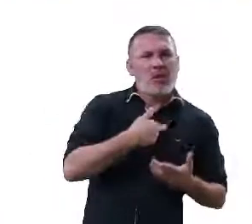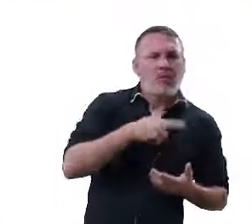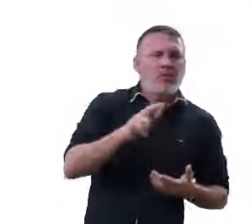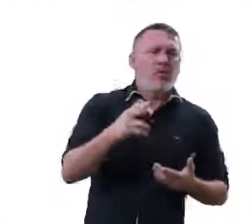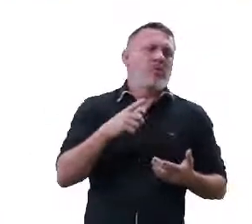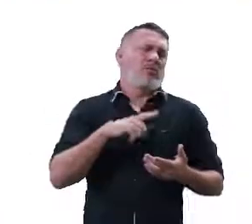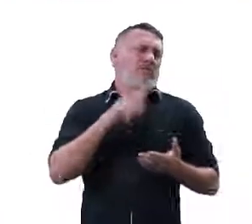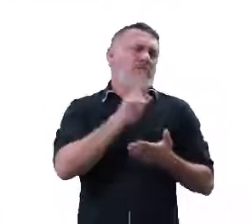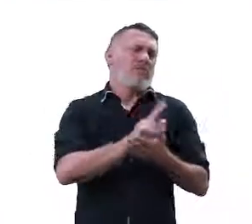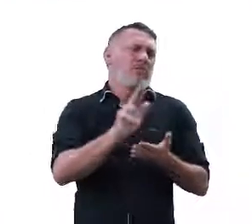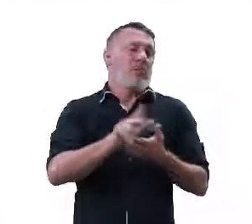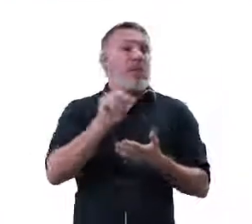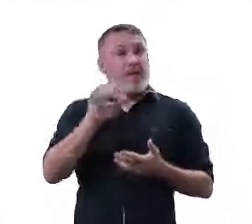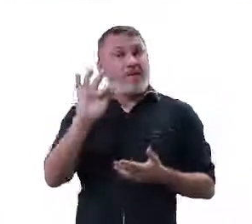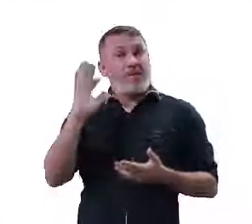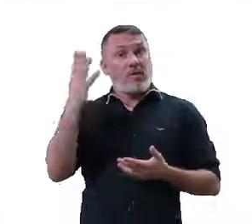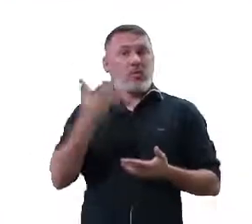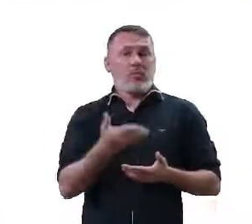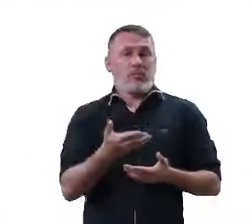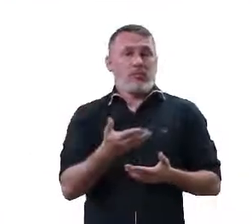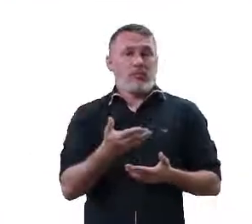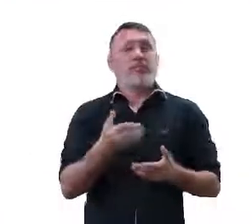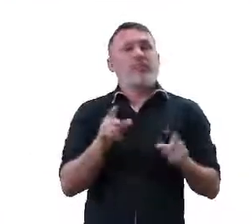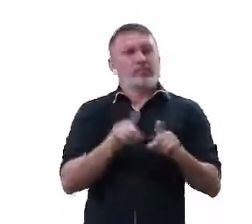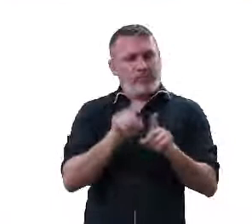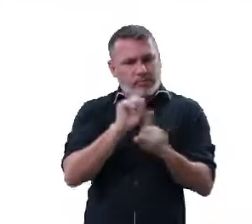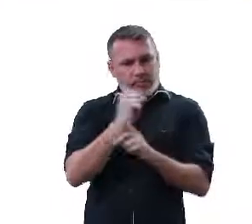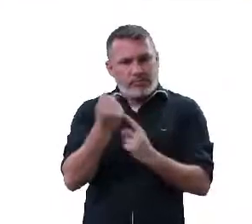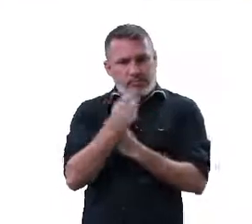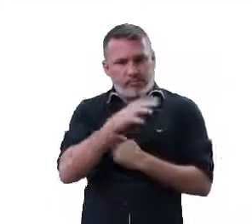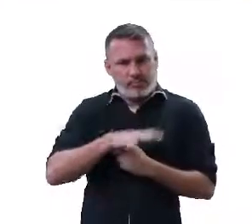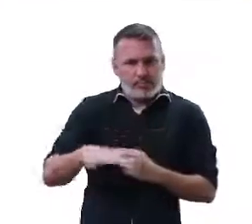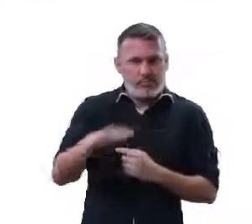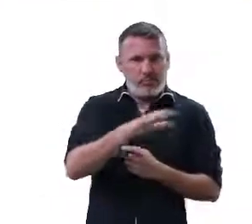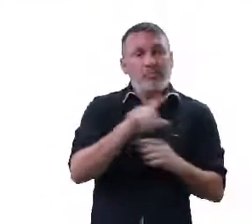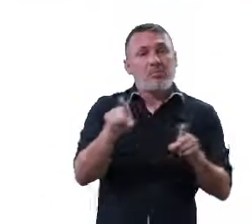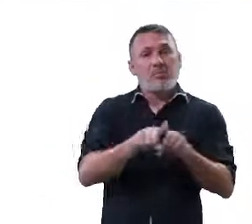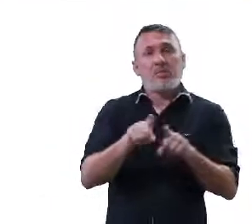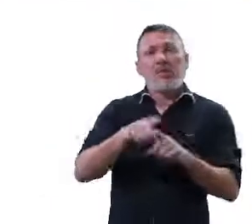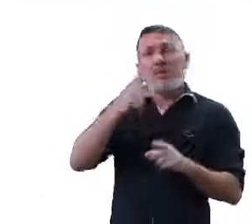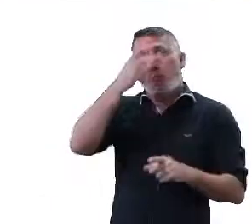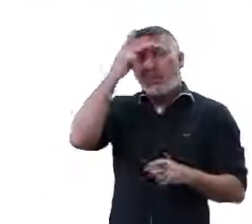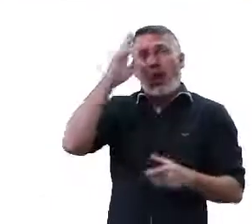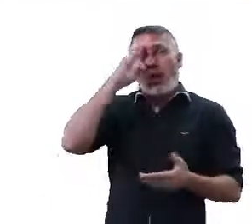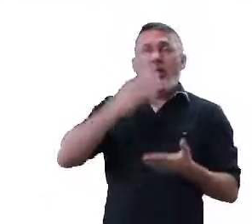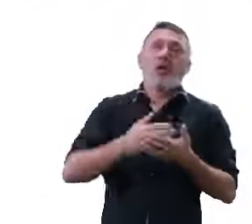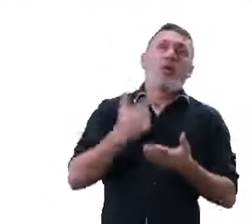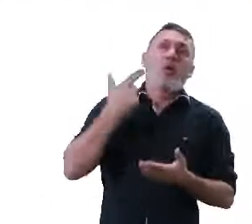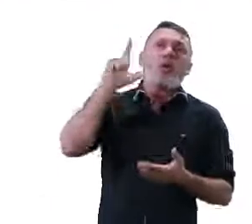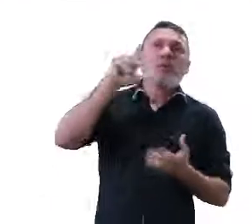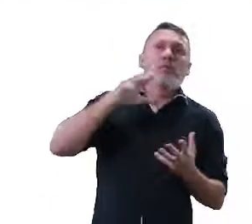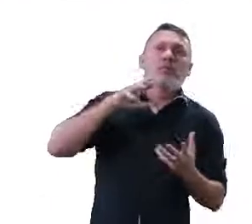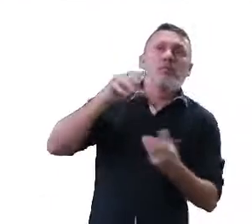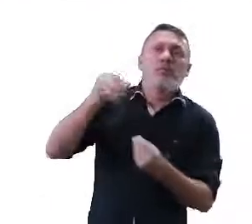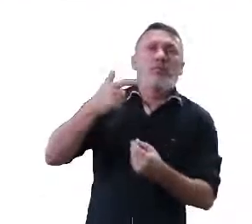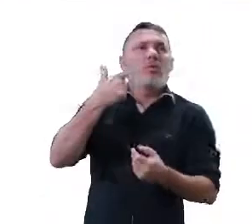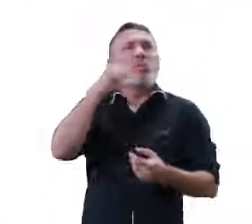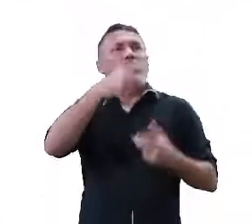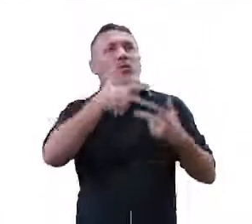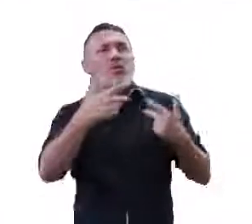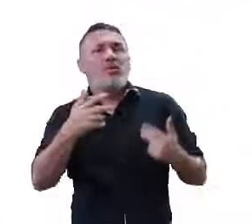tem que entendê-lo como um fenômeno social. Temos os agnósticos, que são aqueles que acreditam em formas diferenciadas de Deus, mas não têm uma